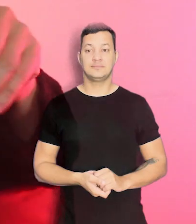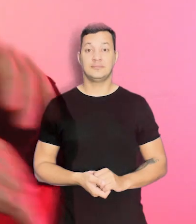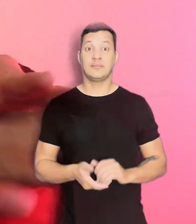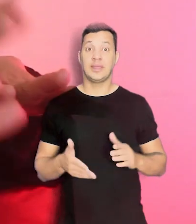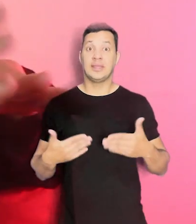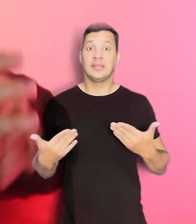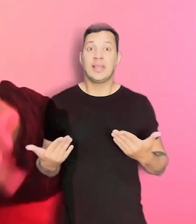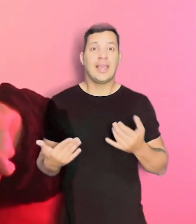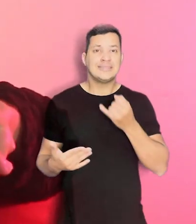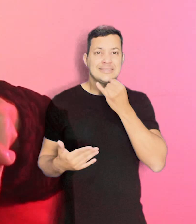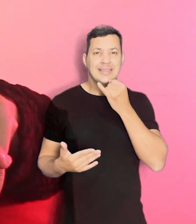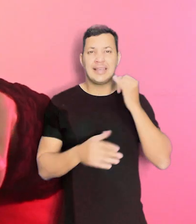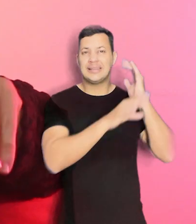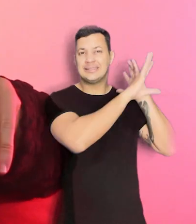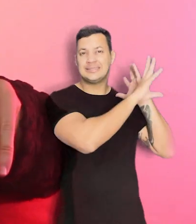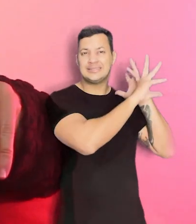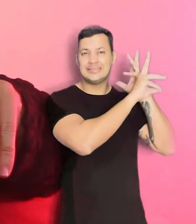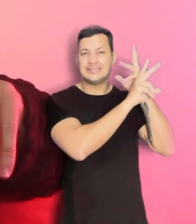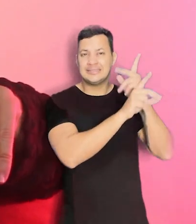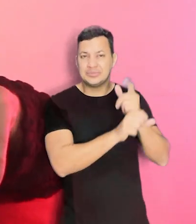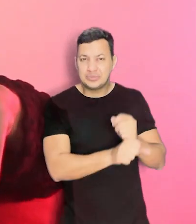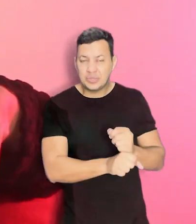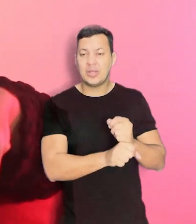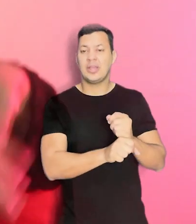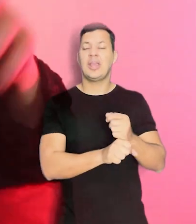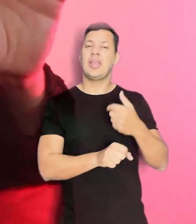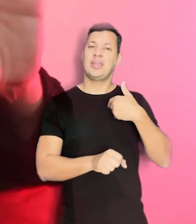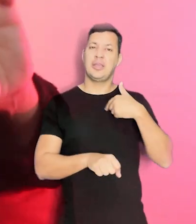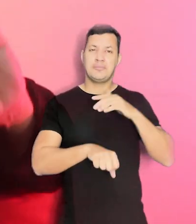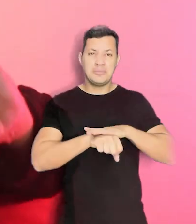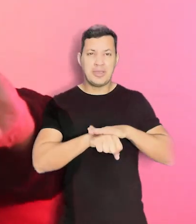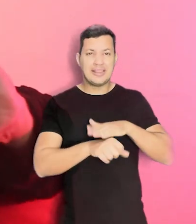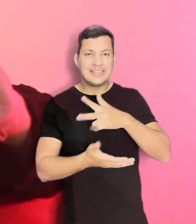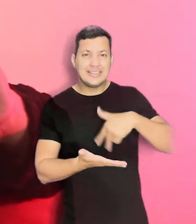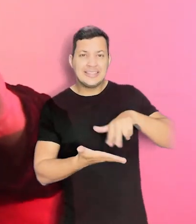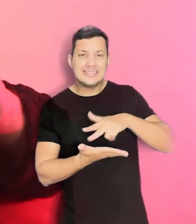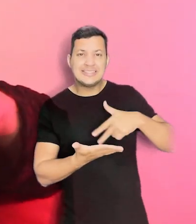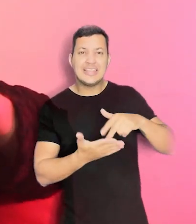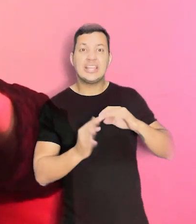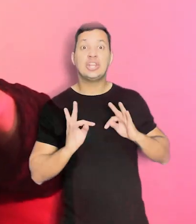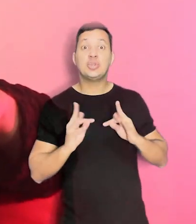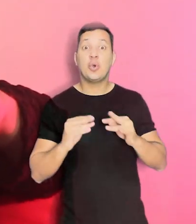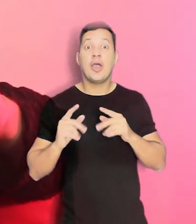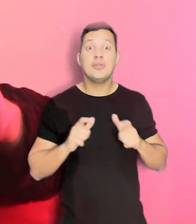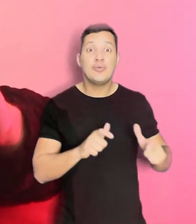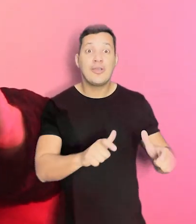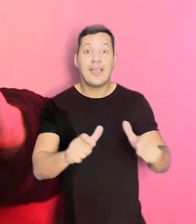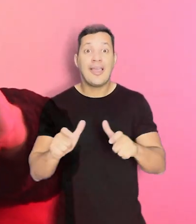E aí, nessa trajetória, eu dancei em todos os lugares aqui na região, né?